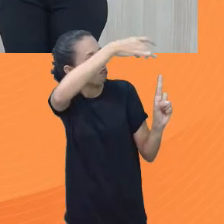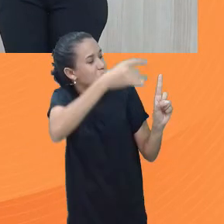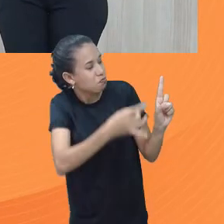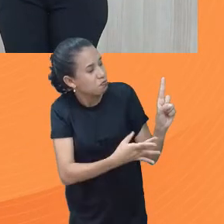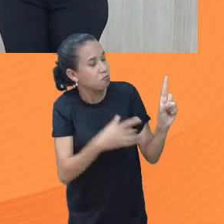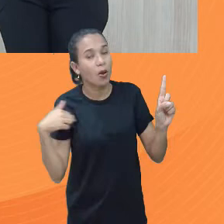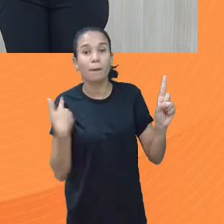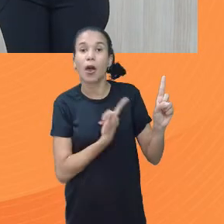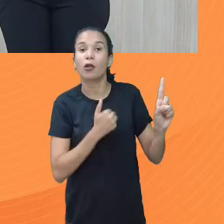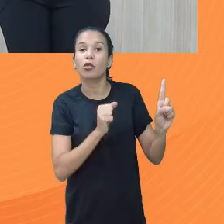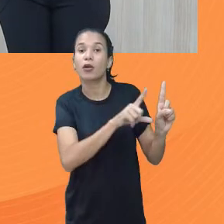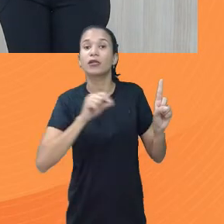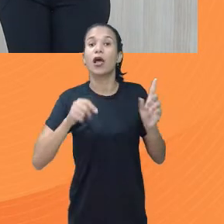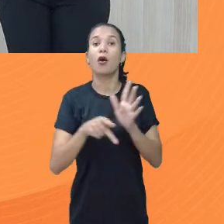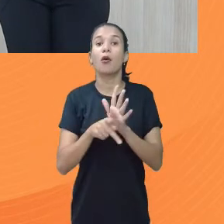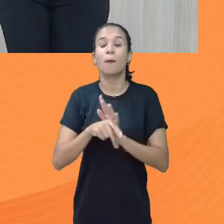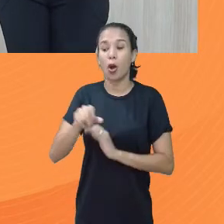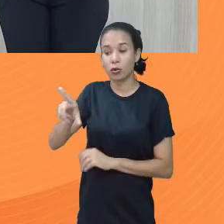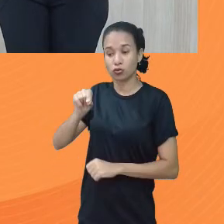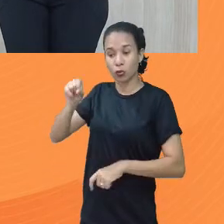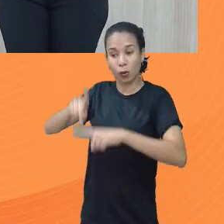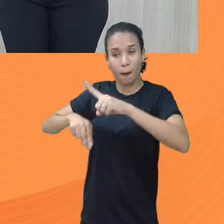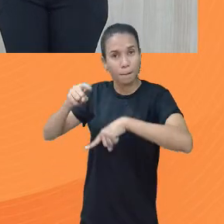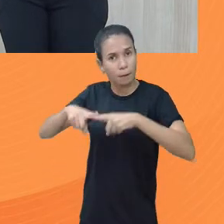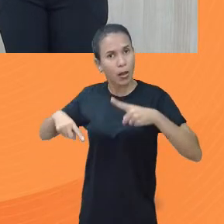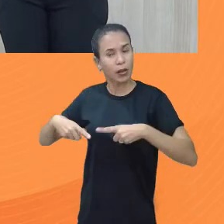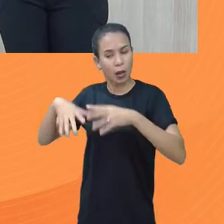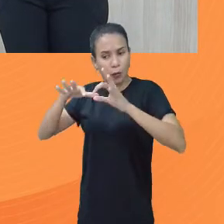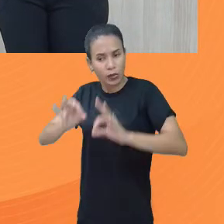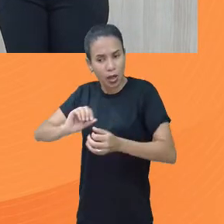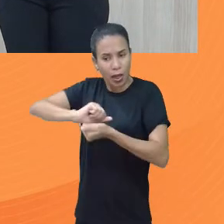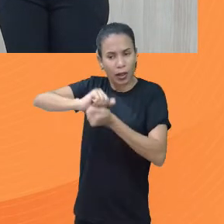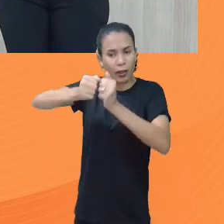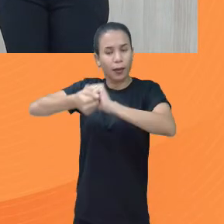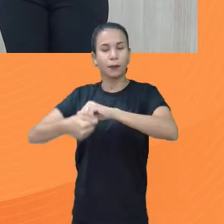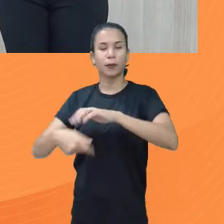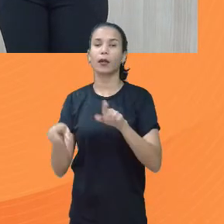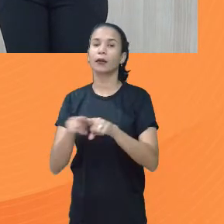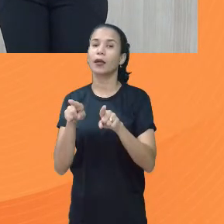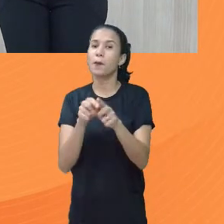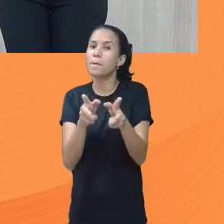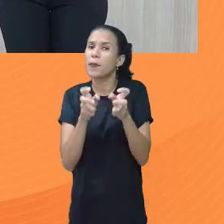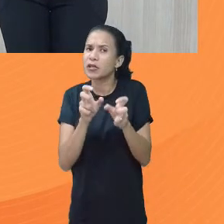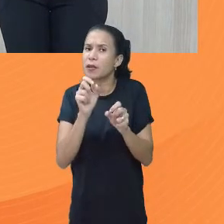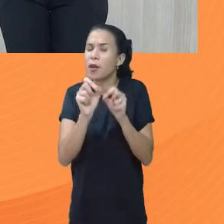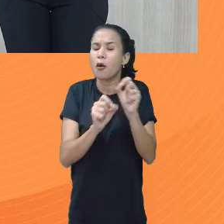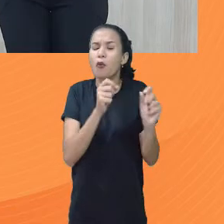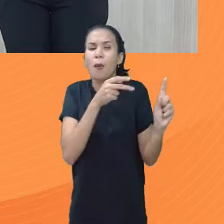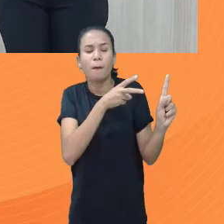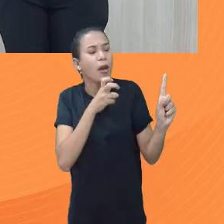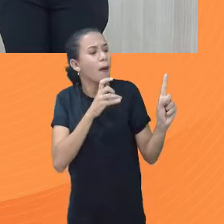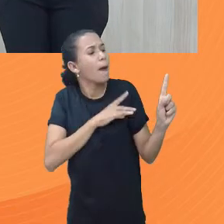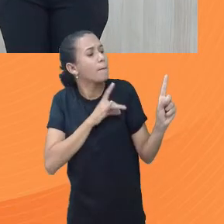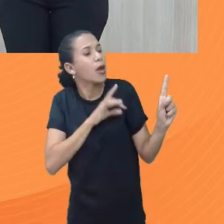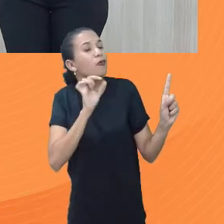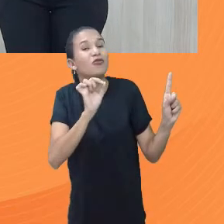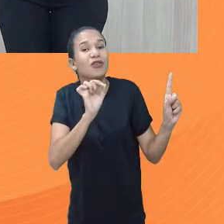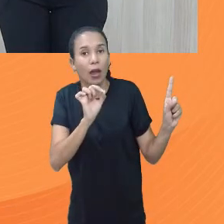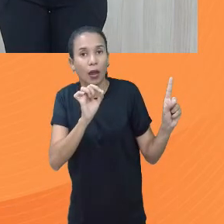gente selecione os materiais adequados, para que a gente possa perceber quais são seus medos, quais são